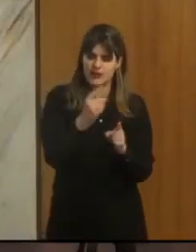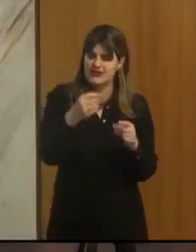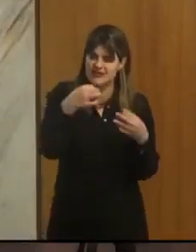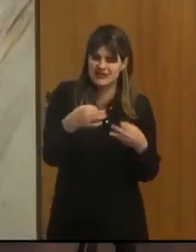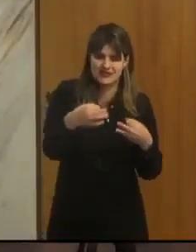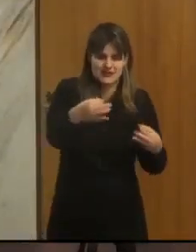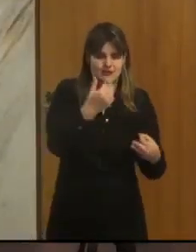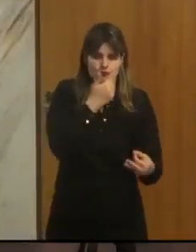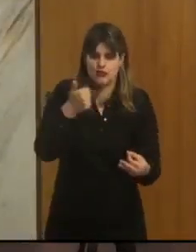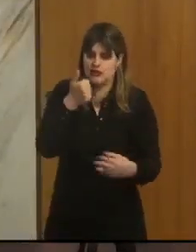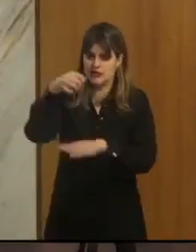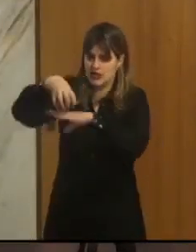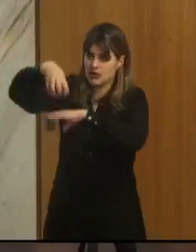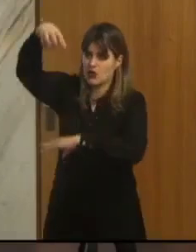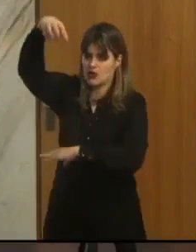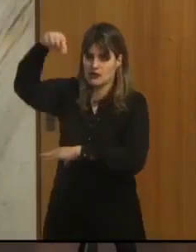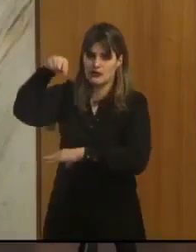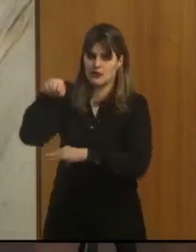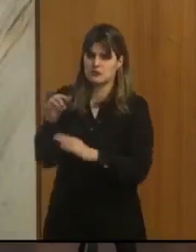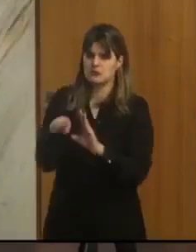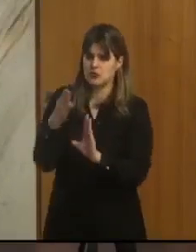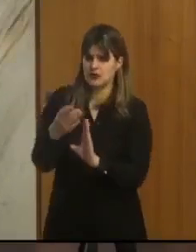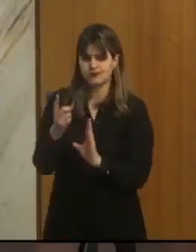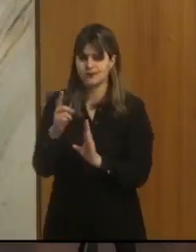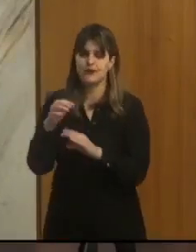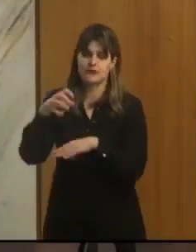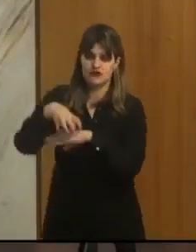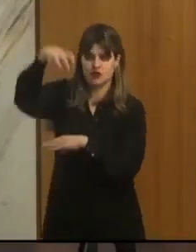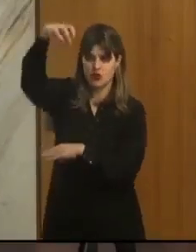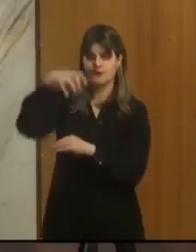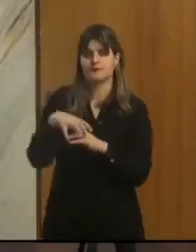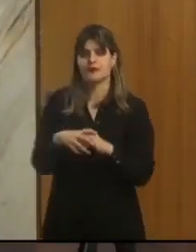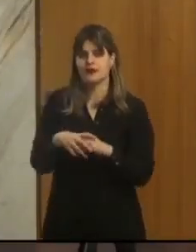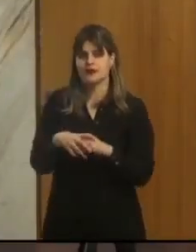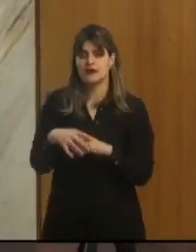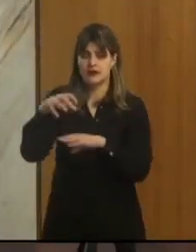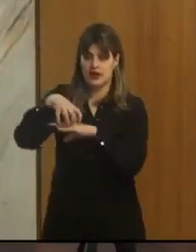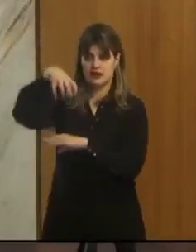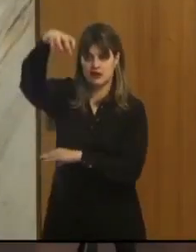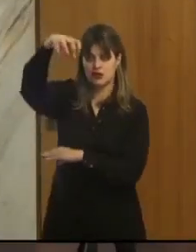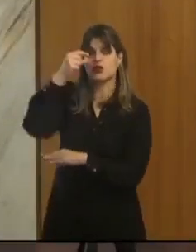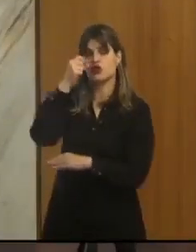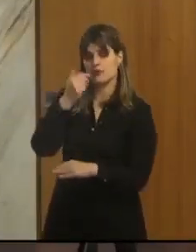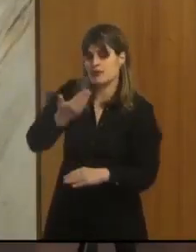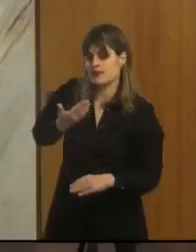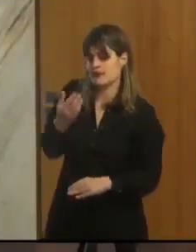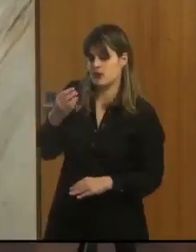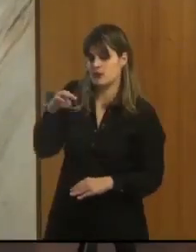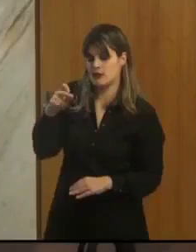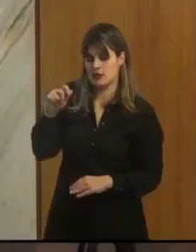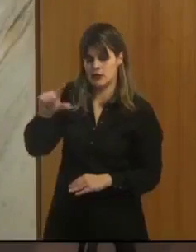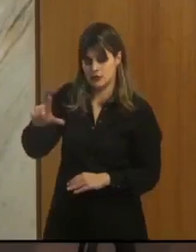do Castelo, numa das portas da Torre do Castelo. E está na torre mandada fazer por Dom Manuel, numa